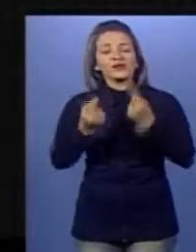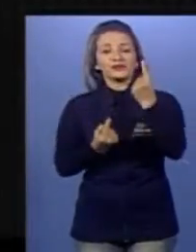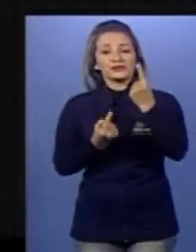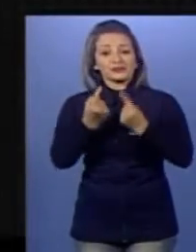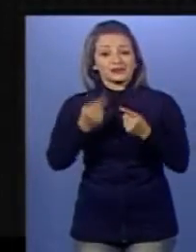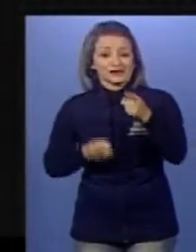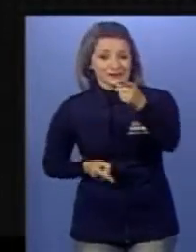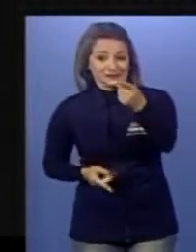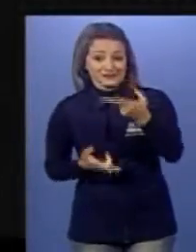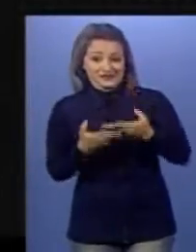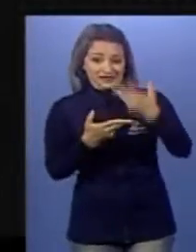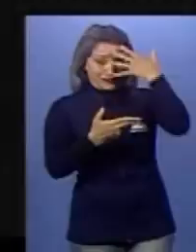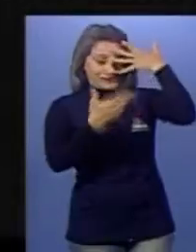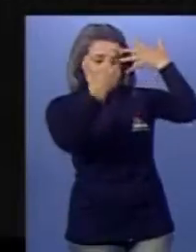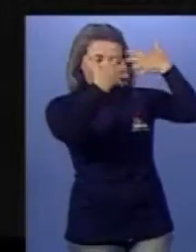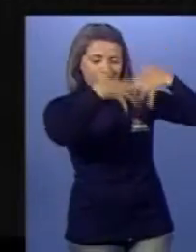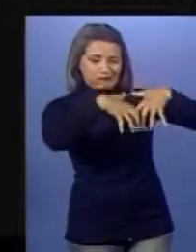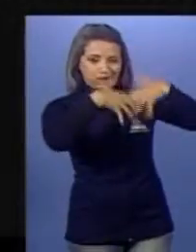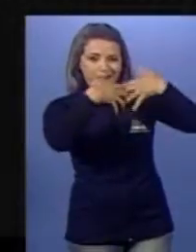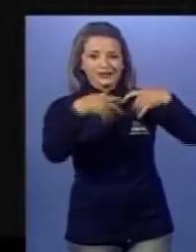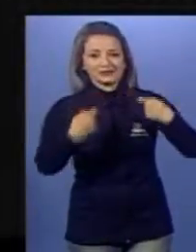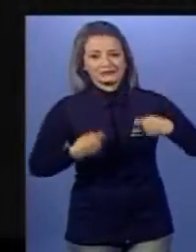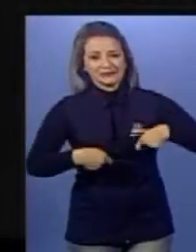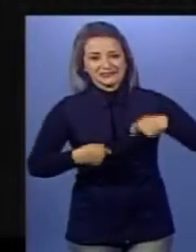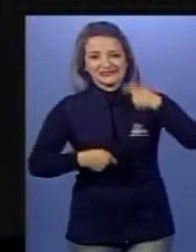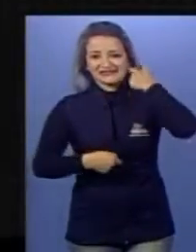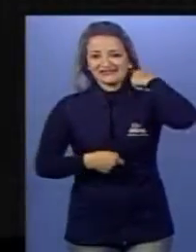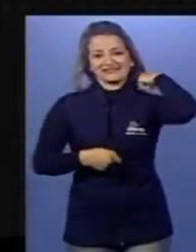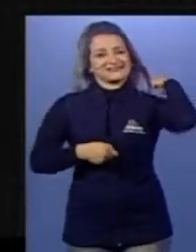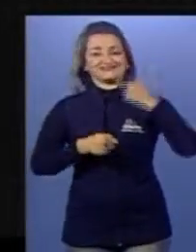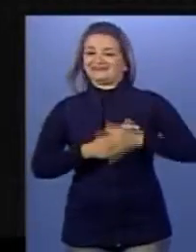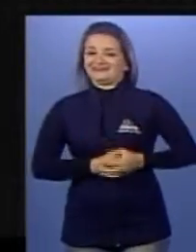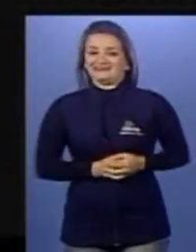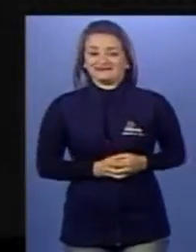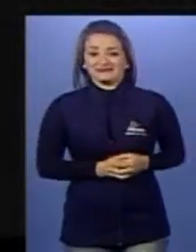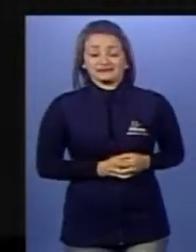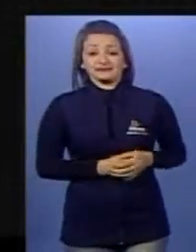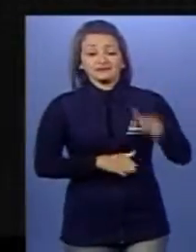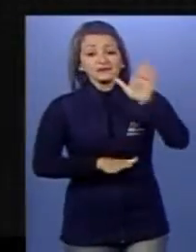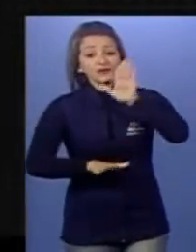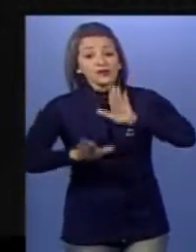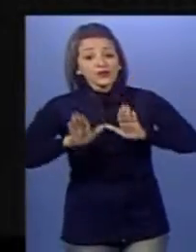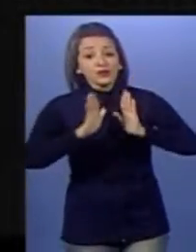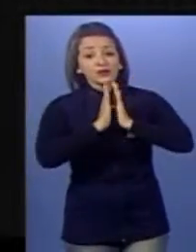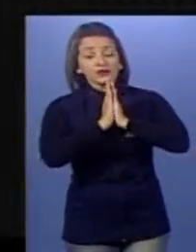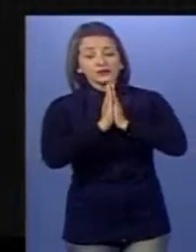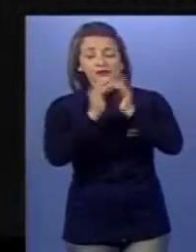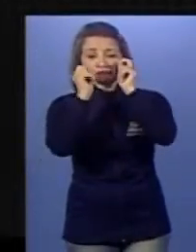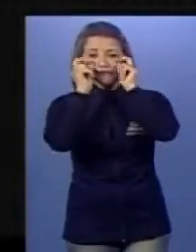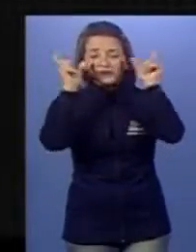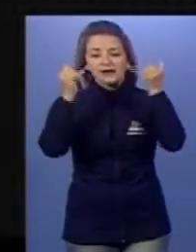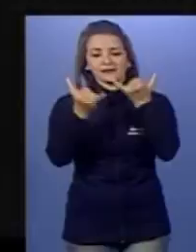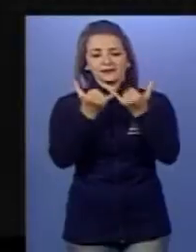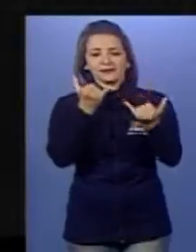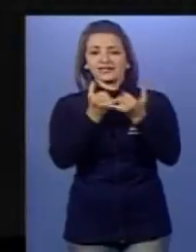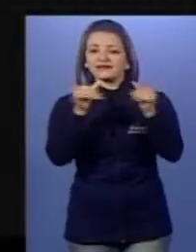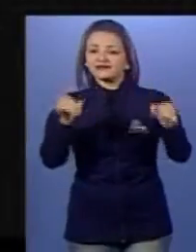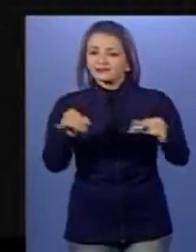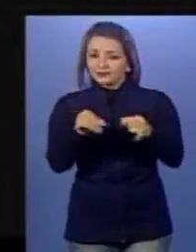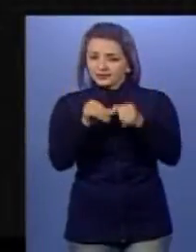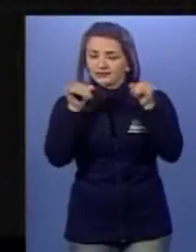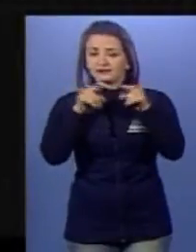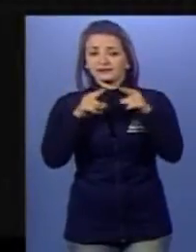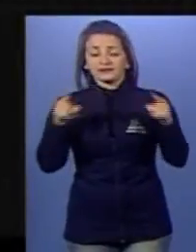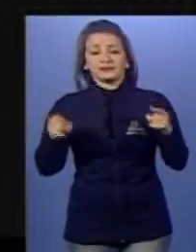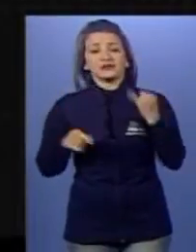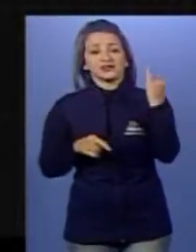lembro o bom é que parece bobo mas